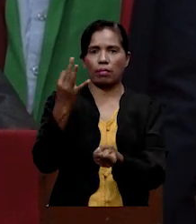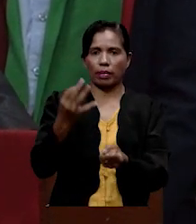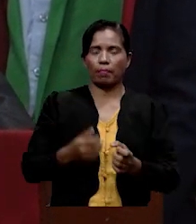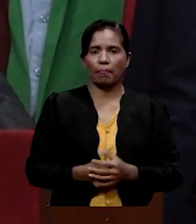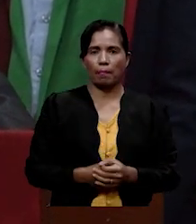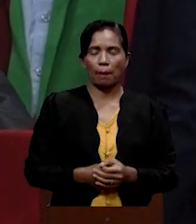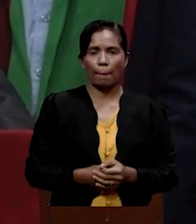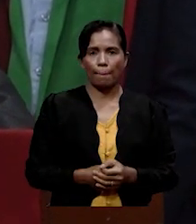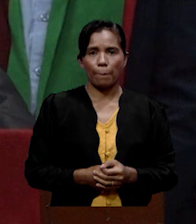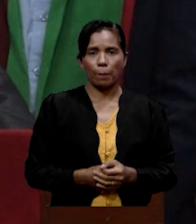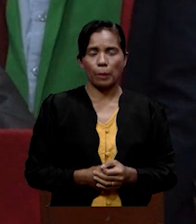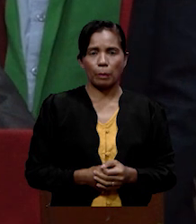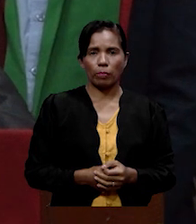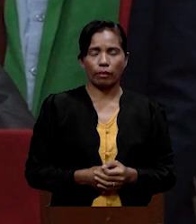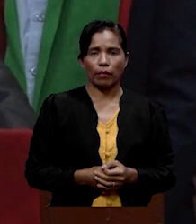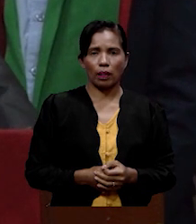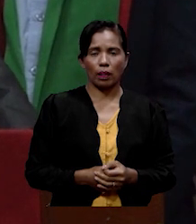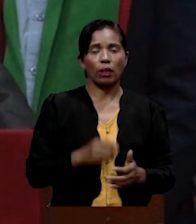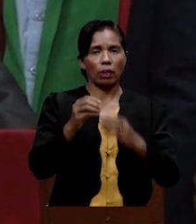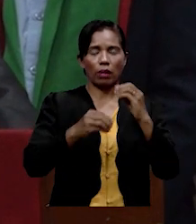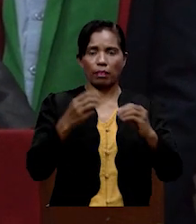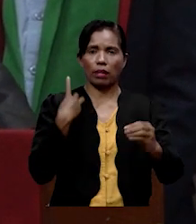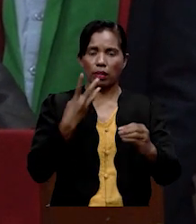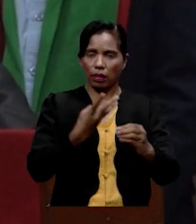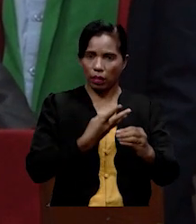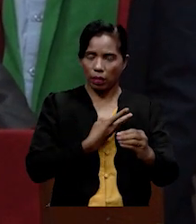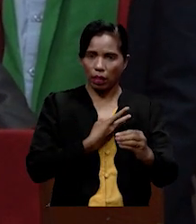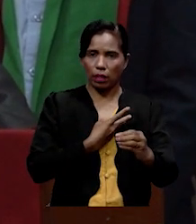COVID-19. Então, quando a gente tem movimento sira,